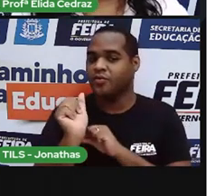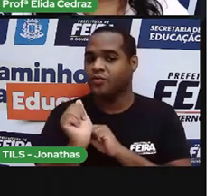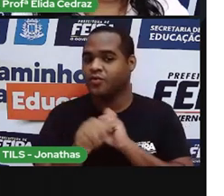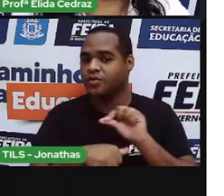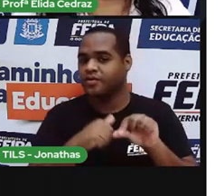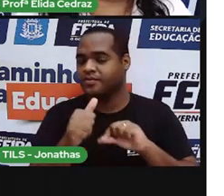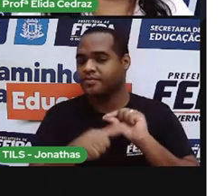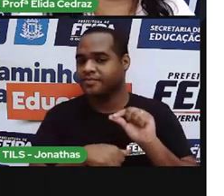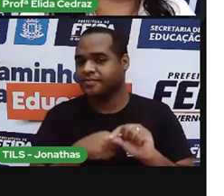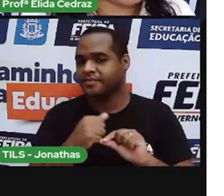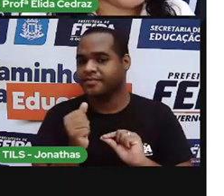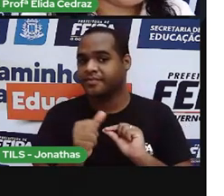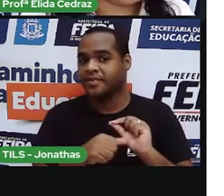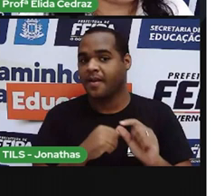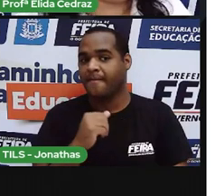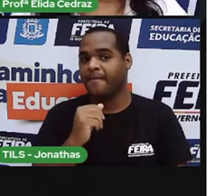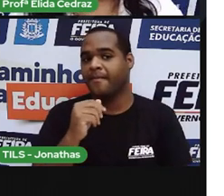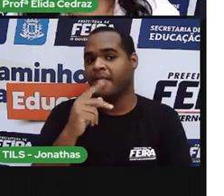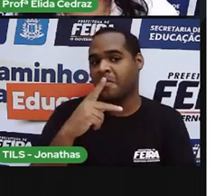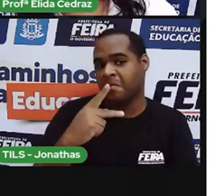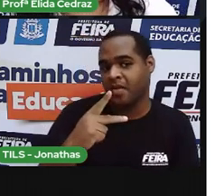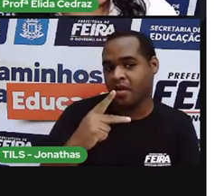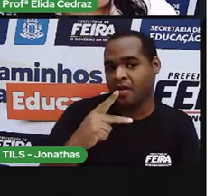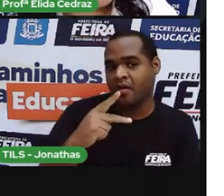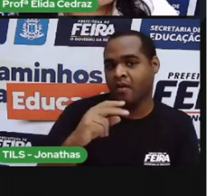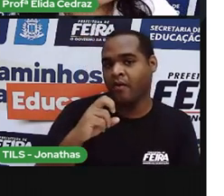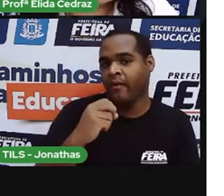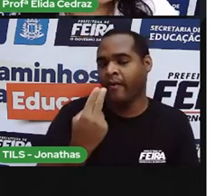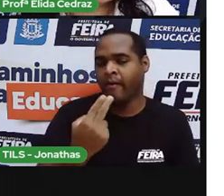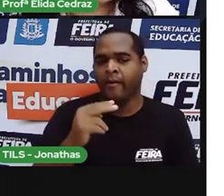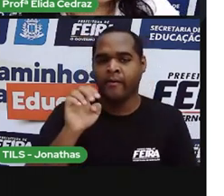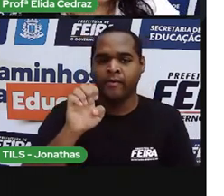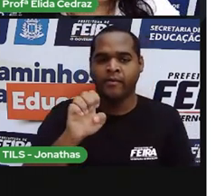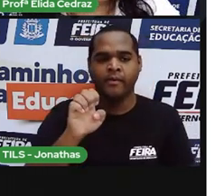modificando a letra P ou a letra E?